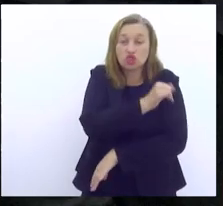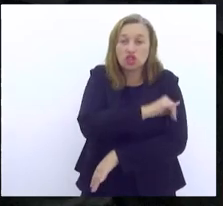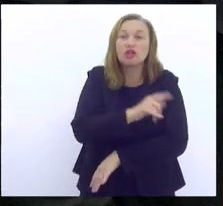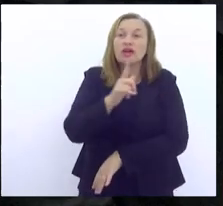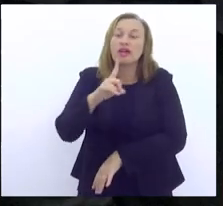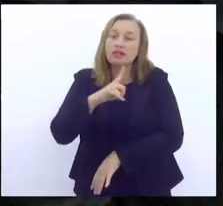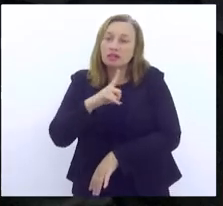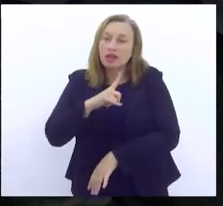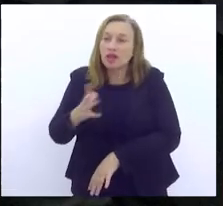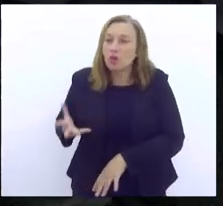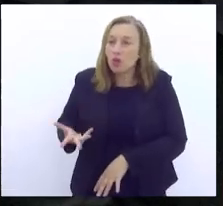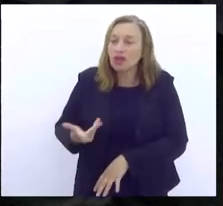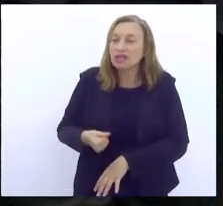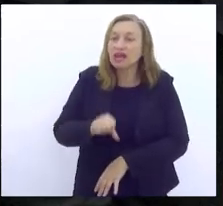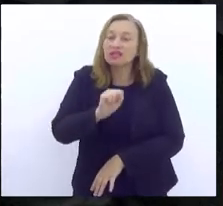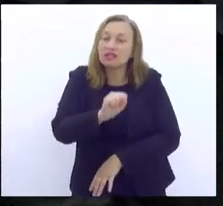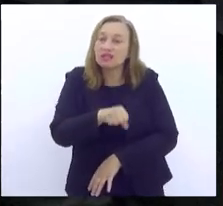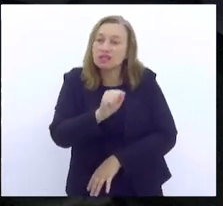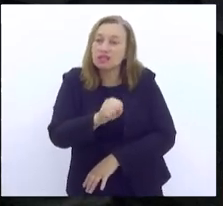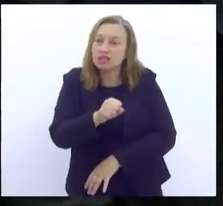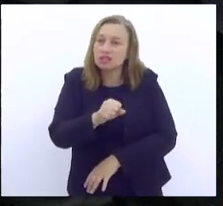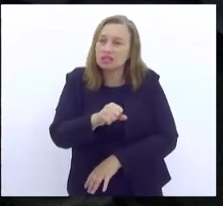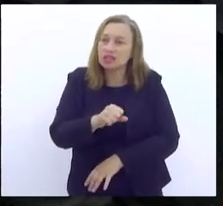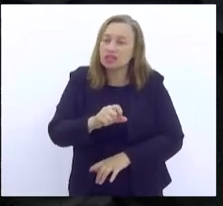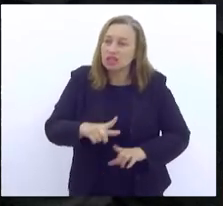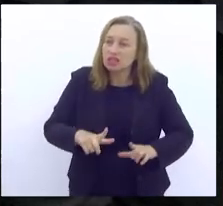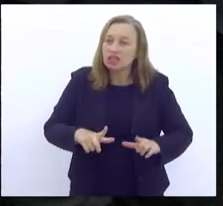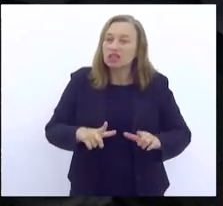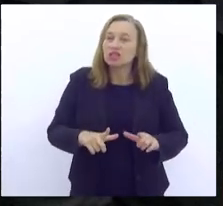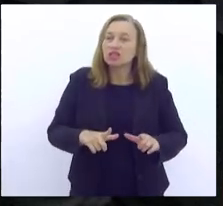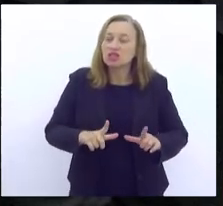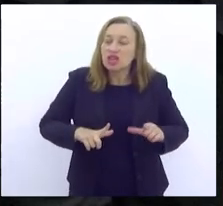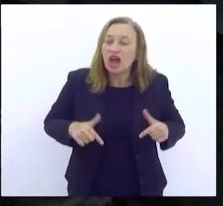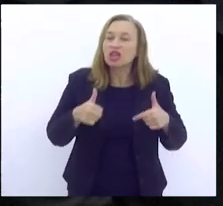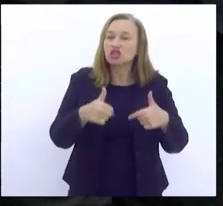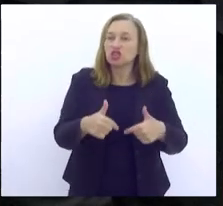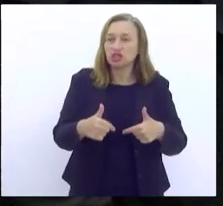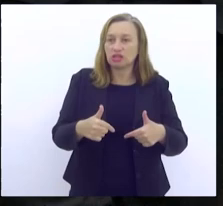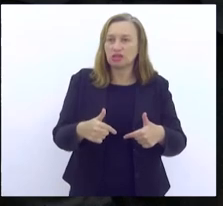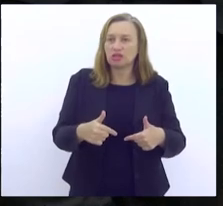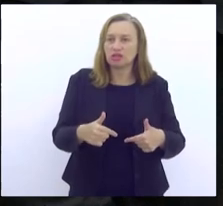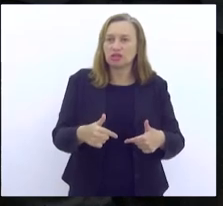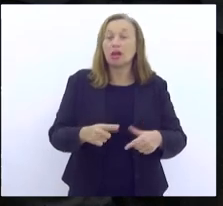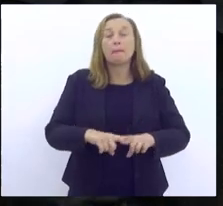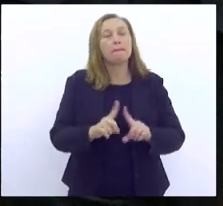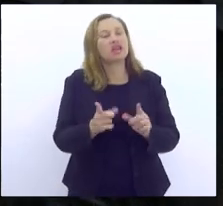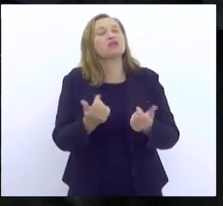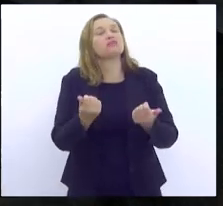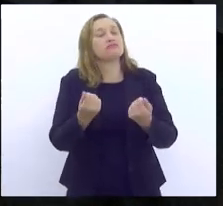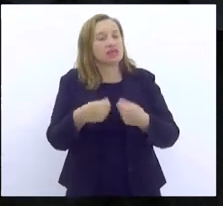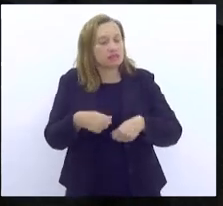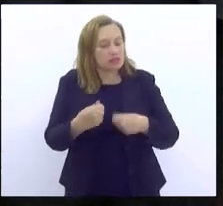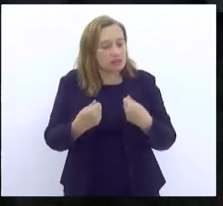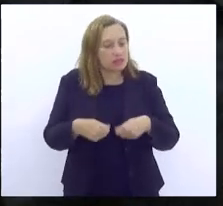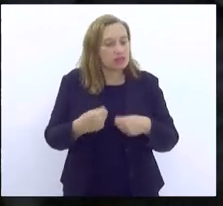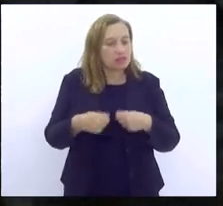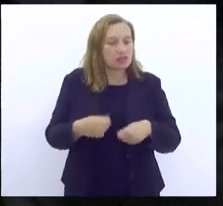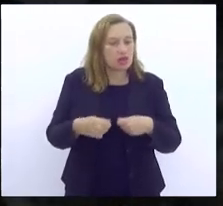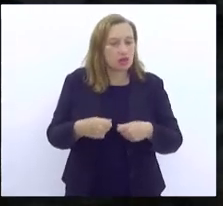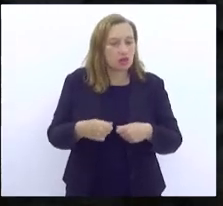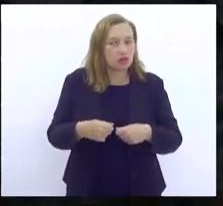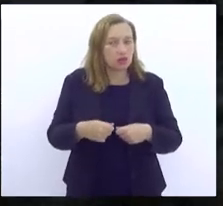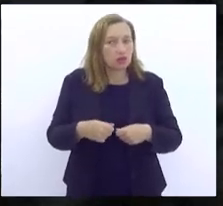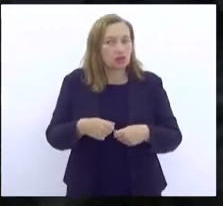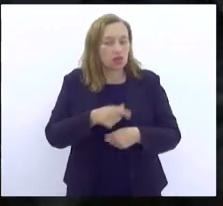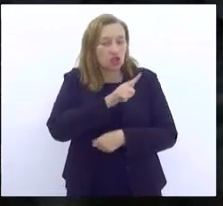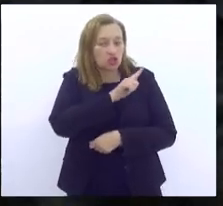condições suficientes de lidar com o que está acontecendo. Mas precisa de